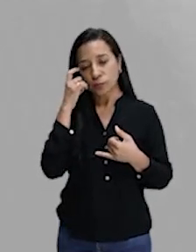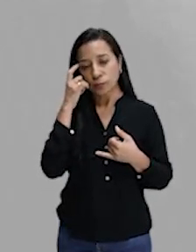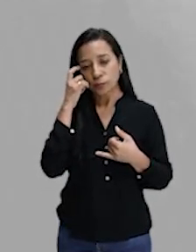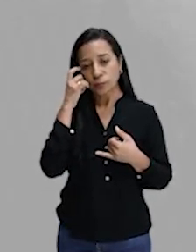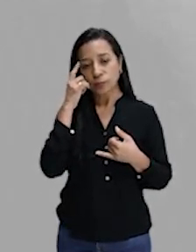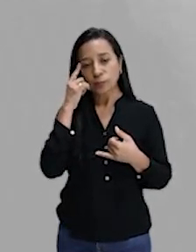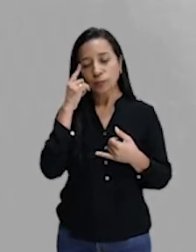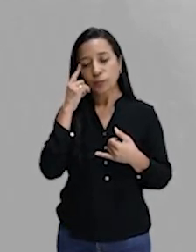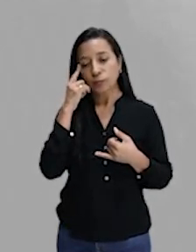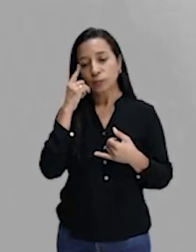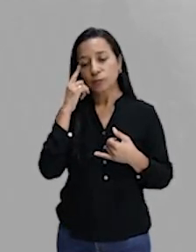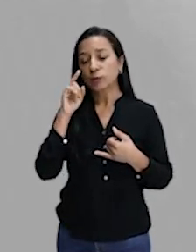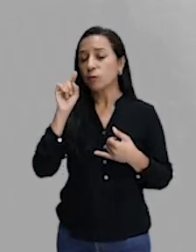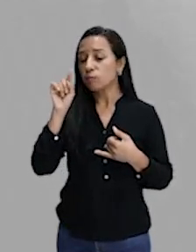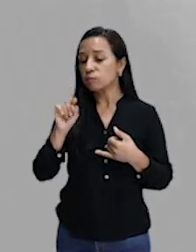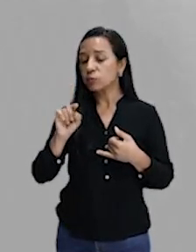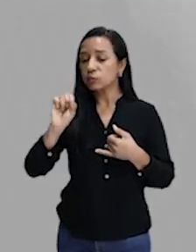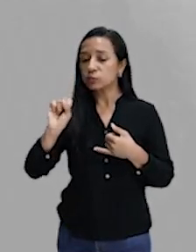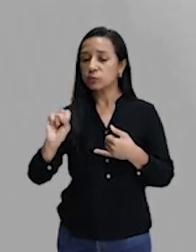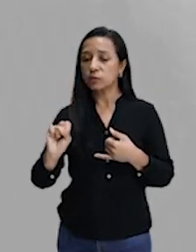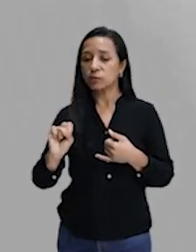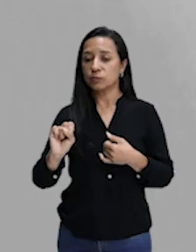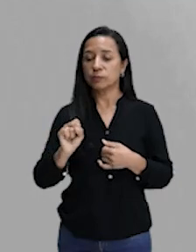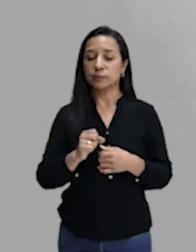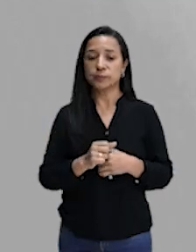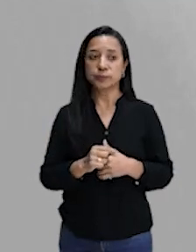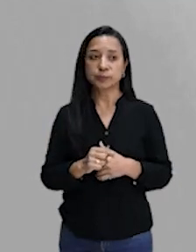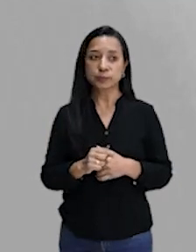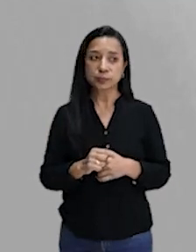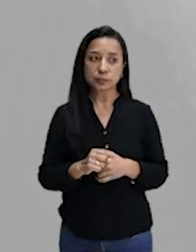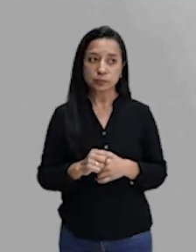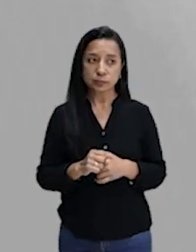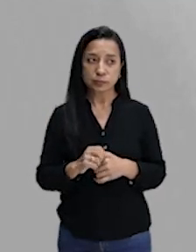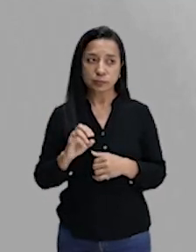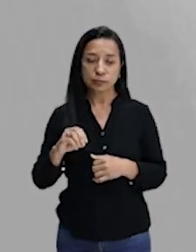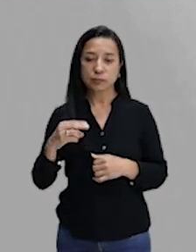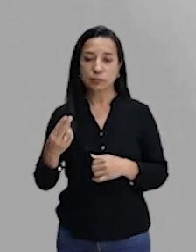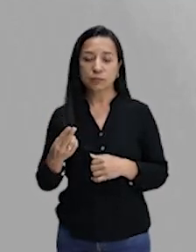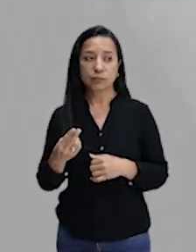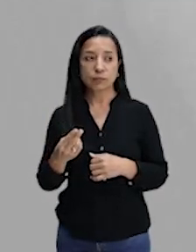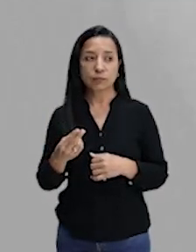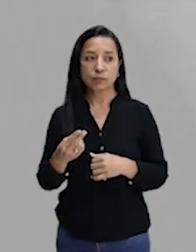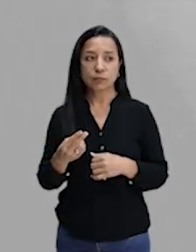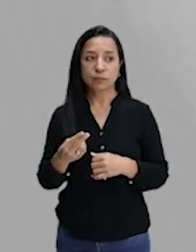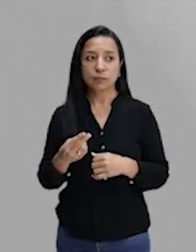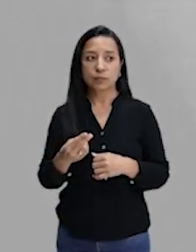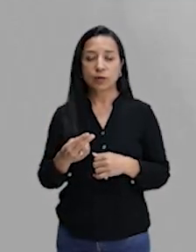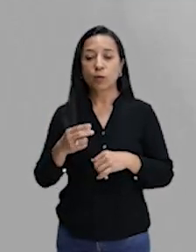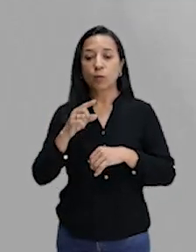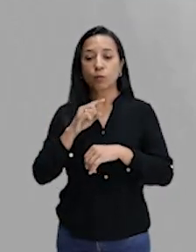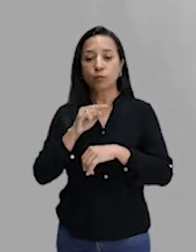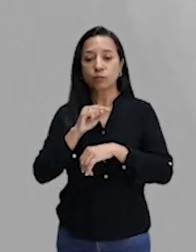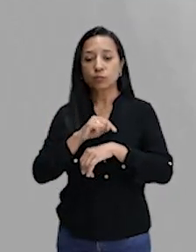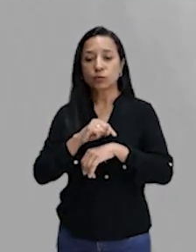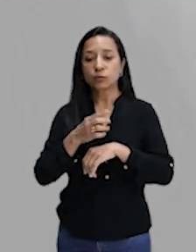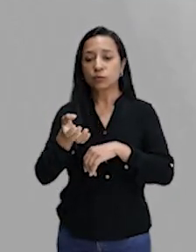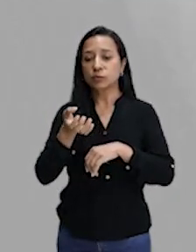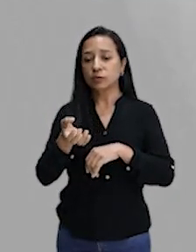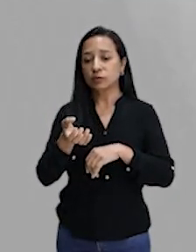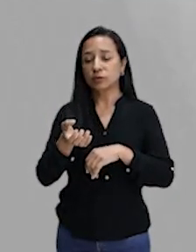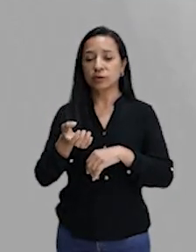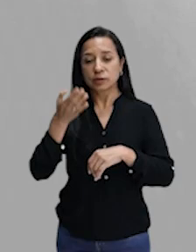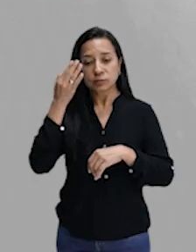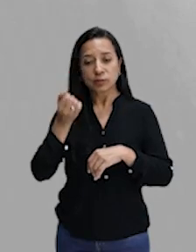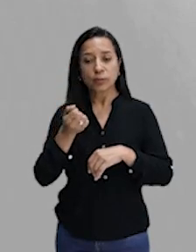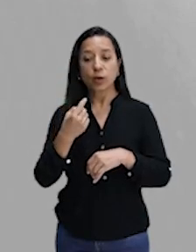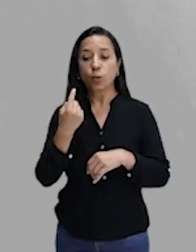por segundo aí ele fala por segundo ou seja ele tá dizendo que o tempo que a gente quer saber é um